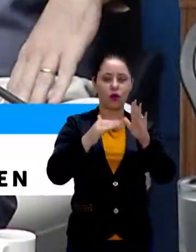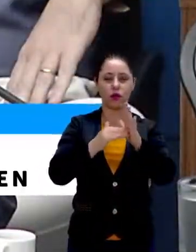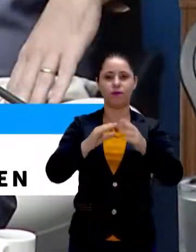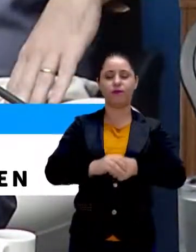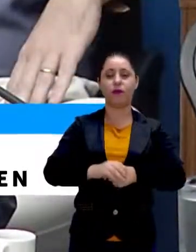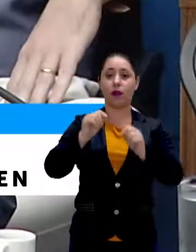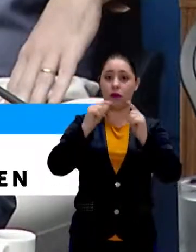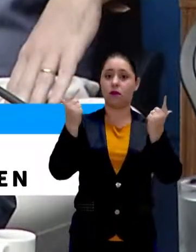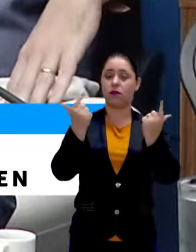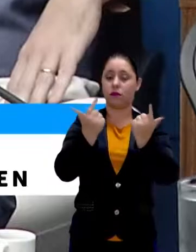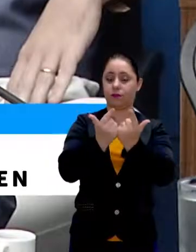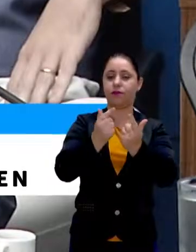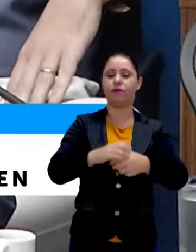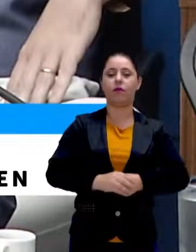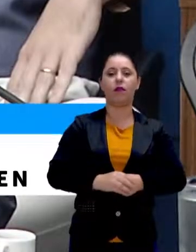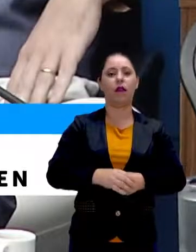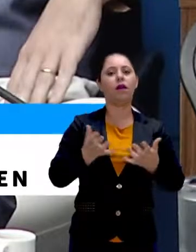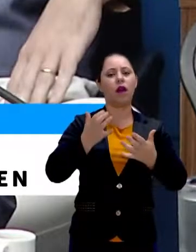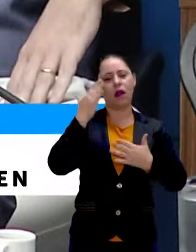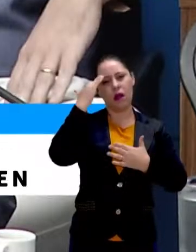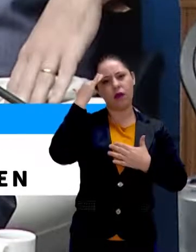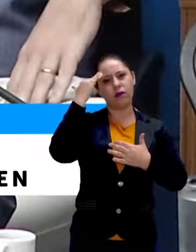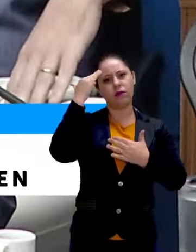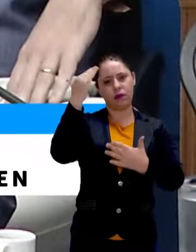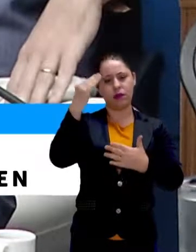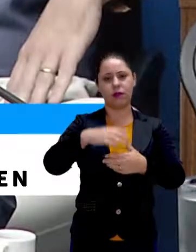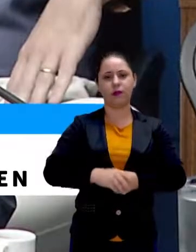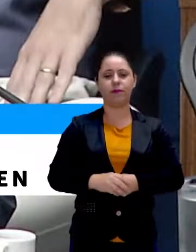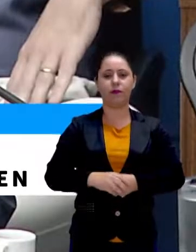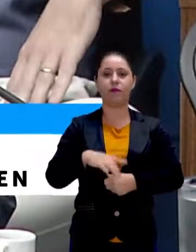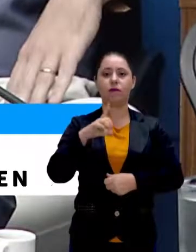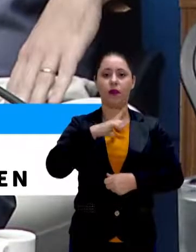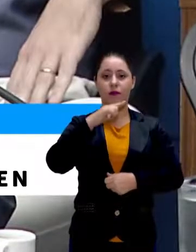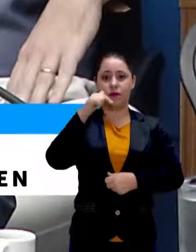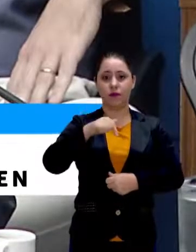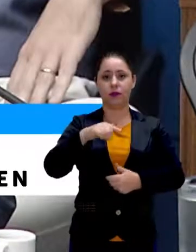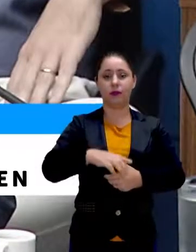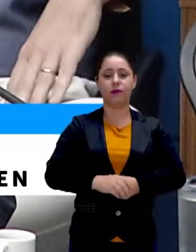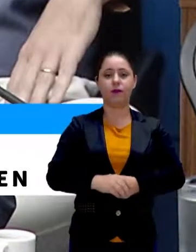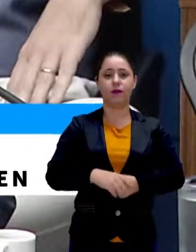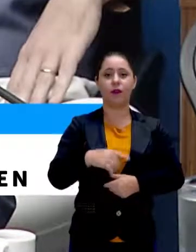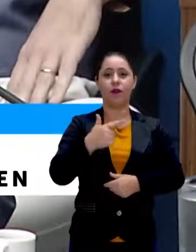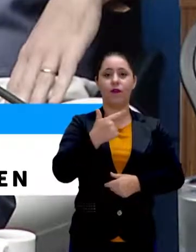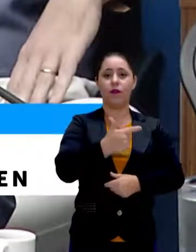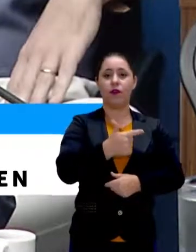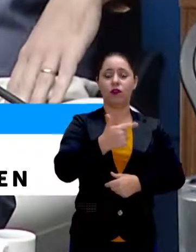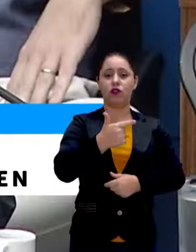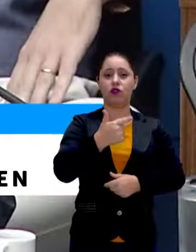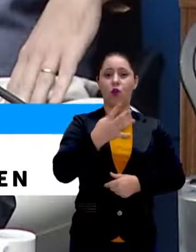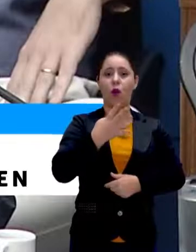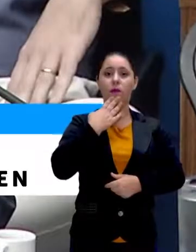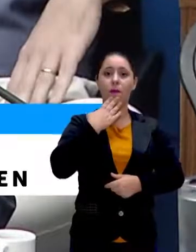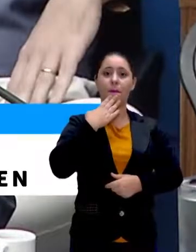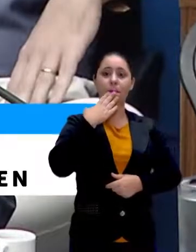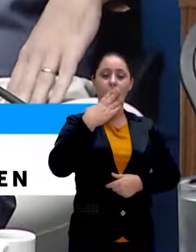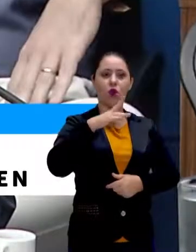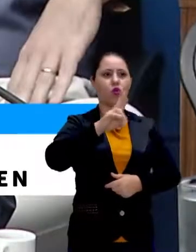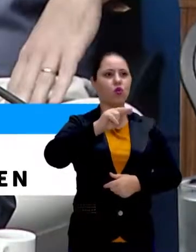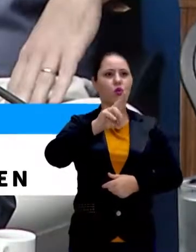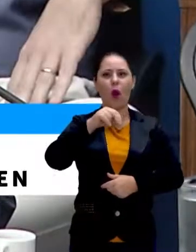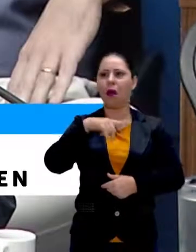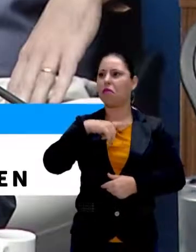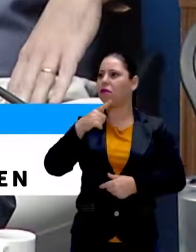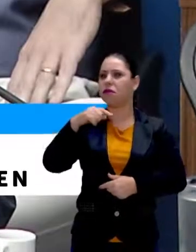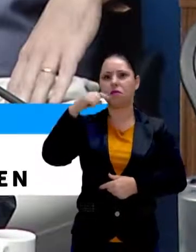Mobilização total da Assembleia Legislativa. Quero agradecer, nós tivemos aqui